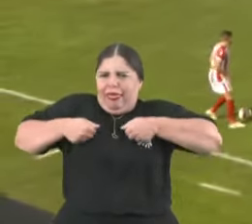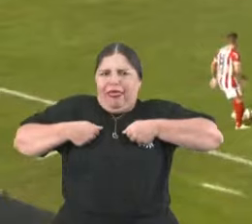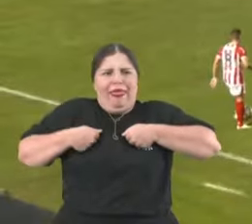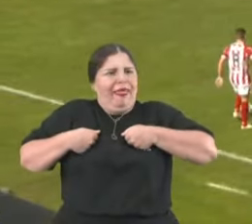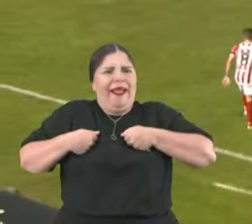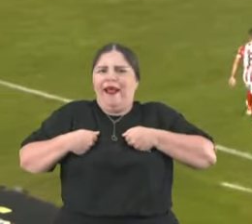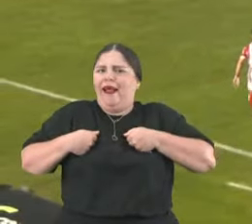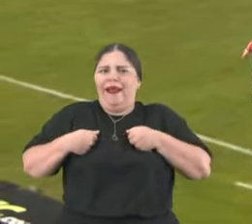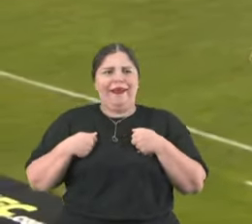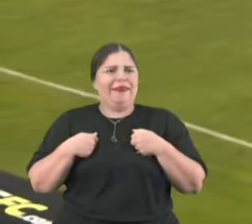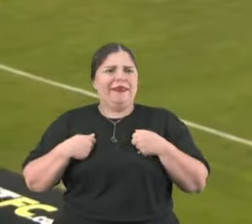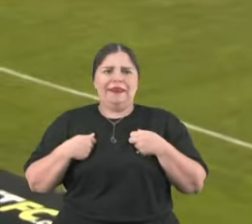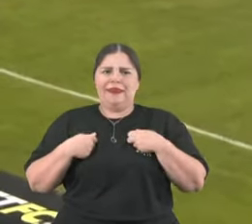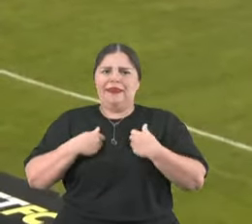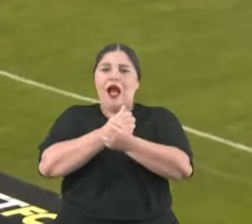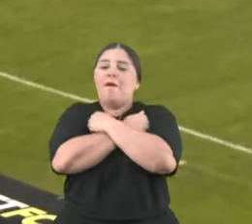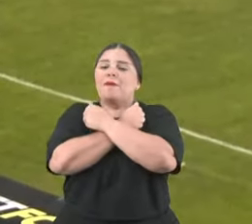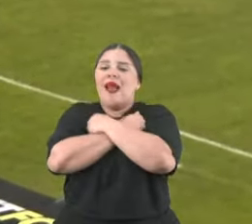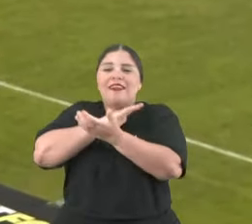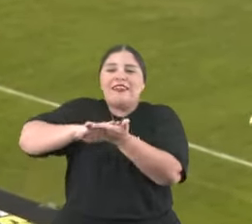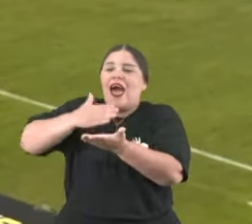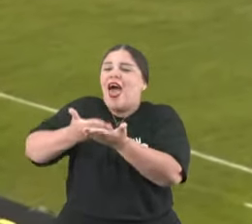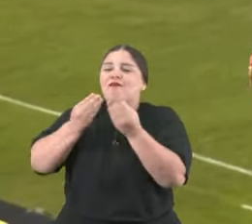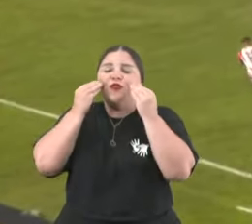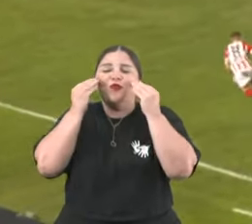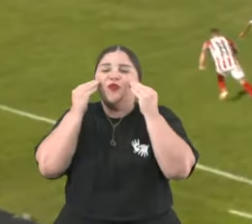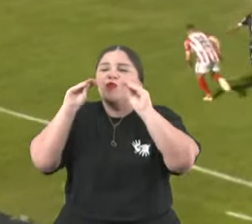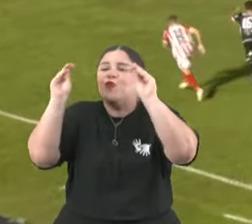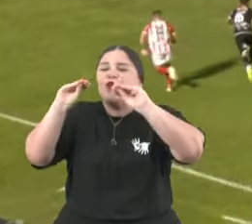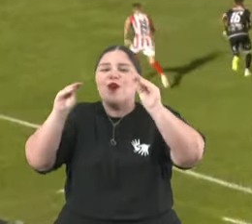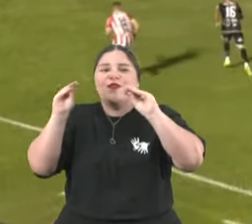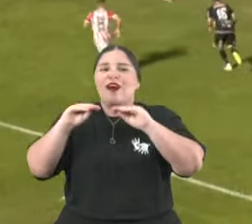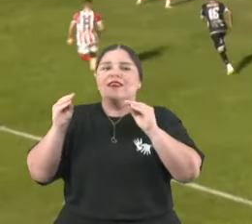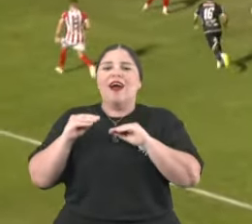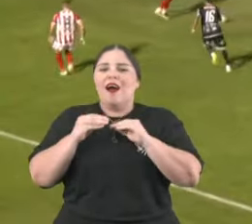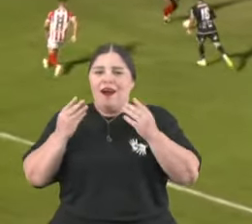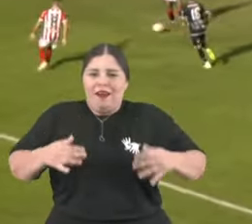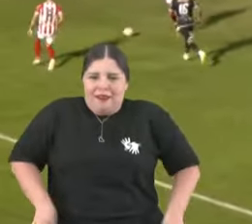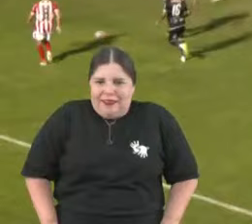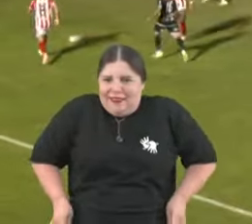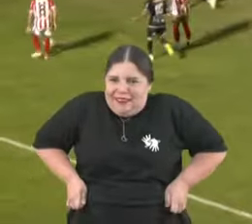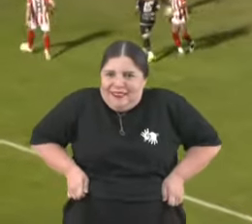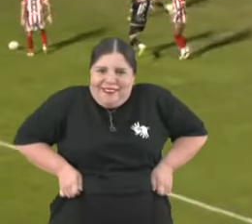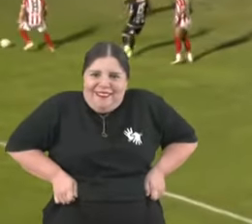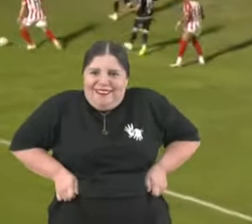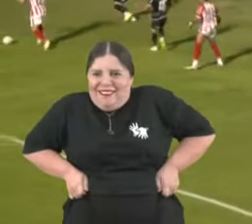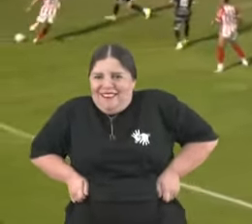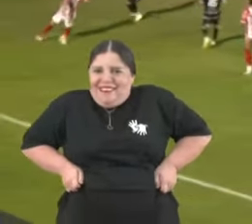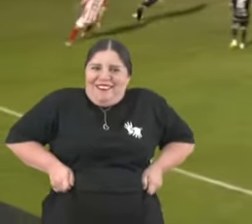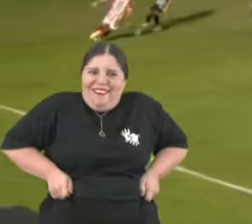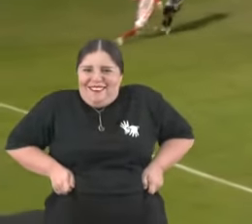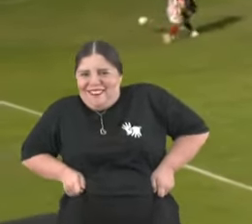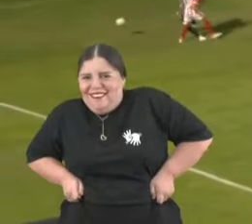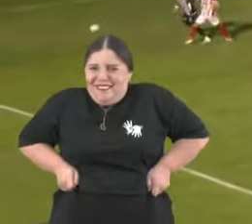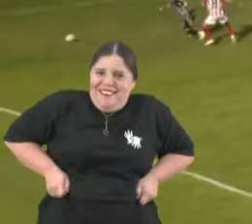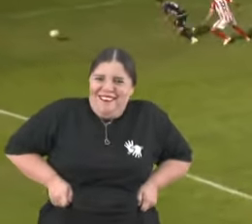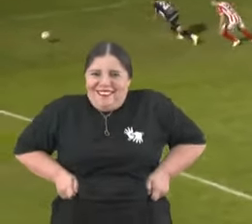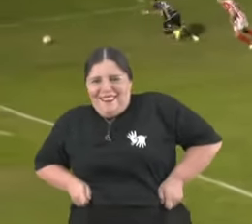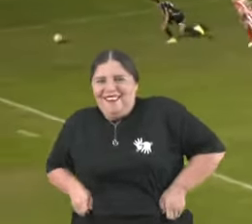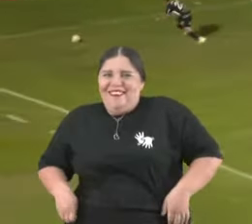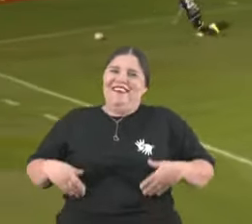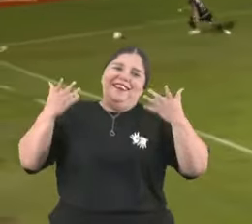Libra, um abraço para todos eles, estão fazendo esse gesto, né Henrique? É. Depois do